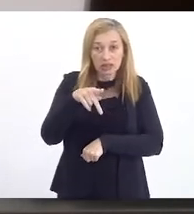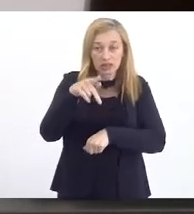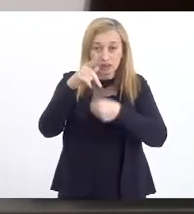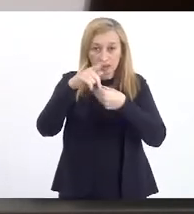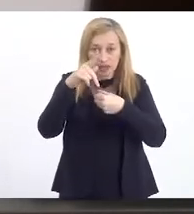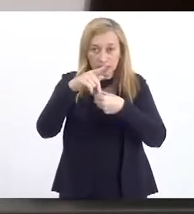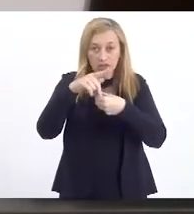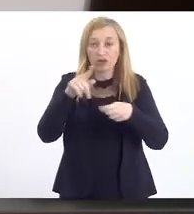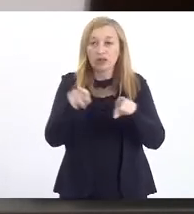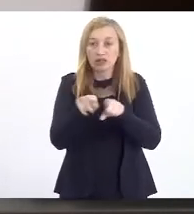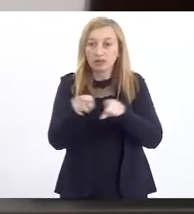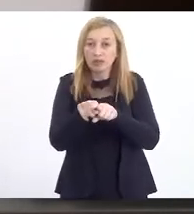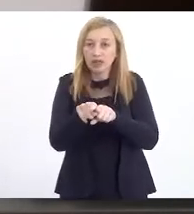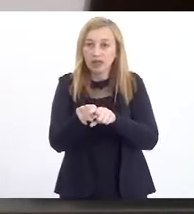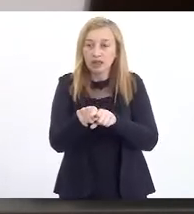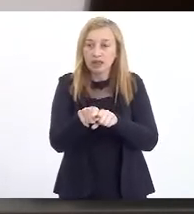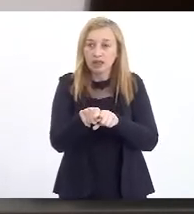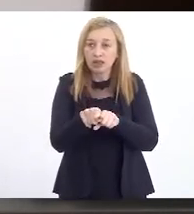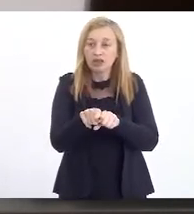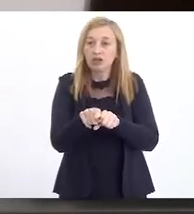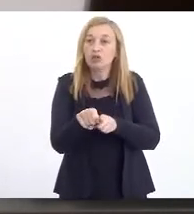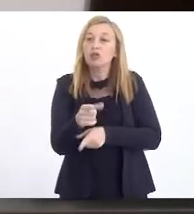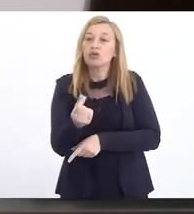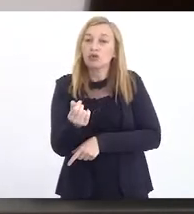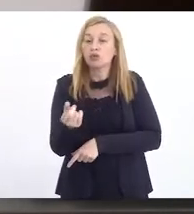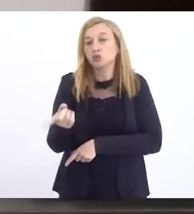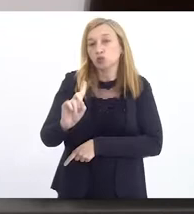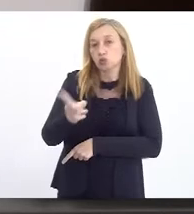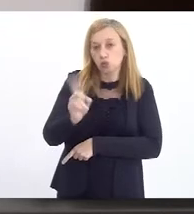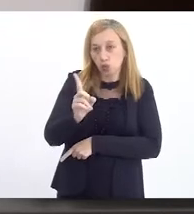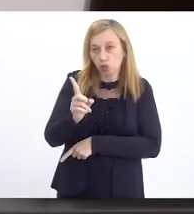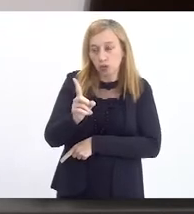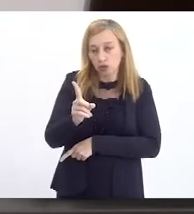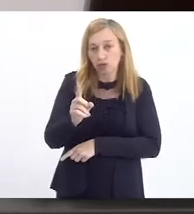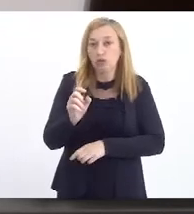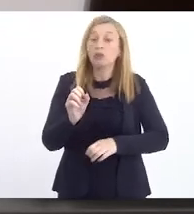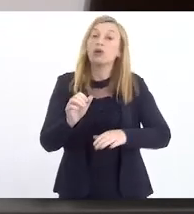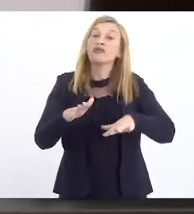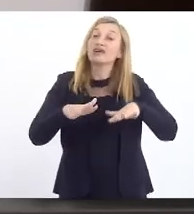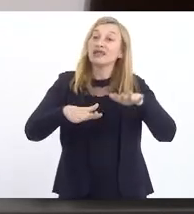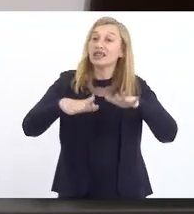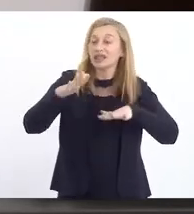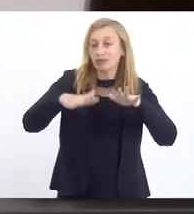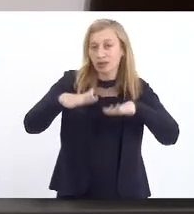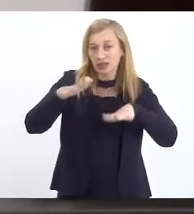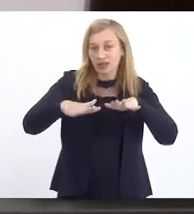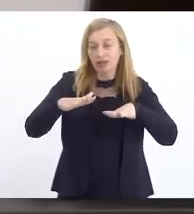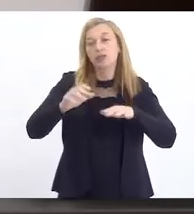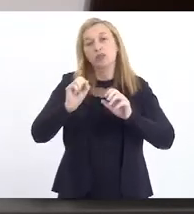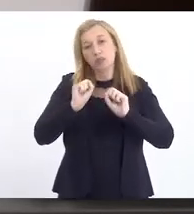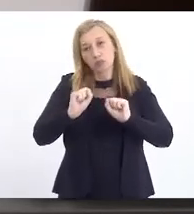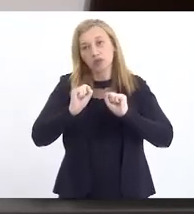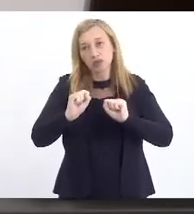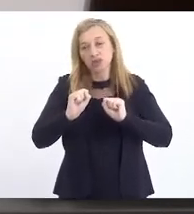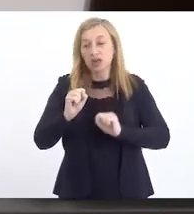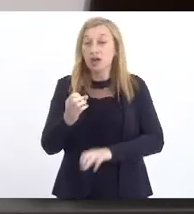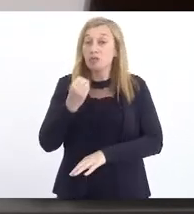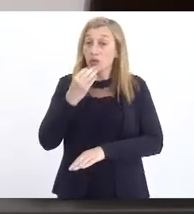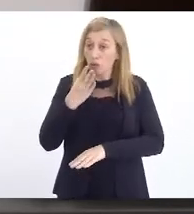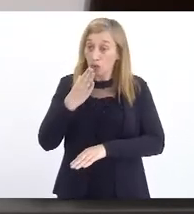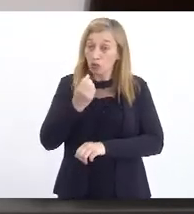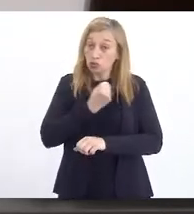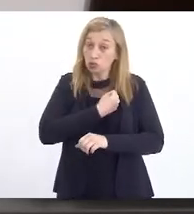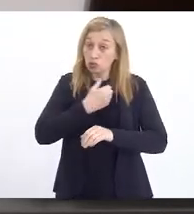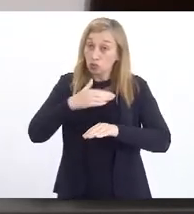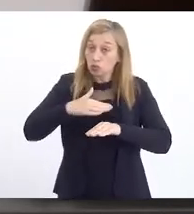da cotação do dólar. Então, ele pode ter flutuações positivas muito altas, como